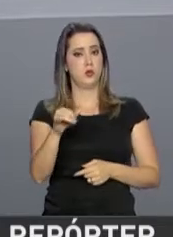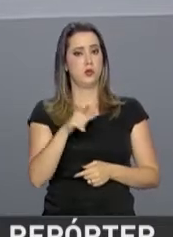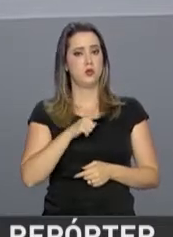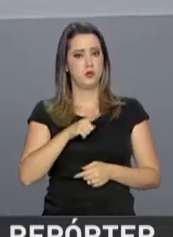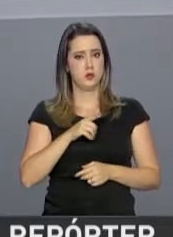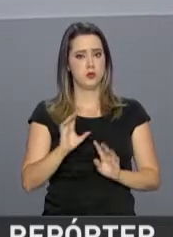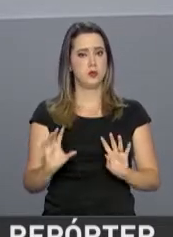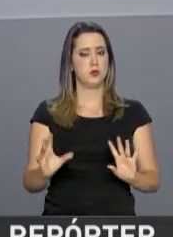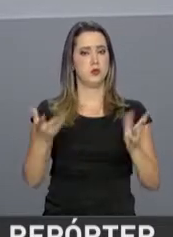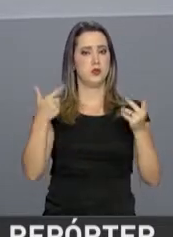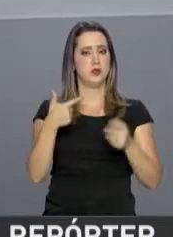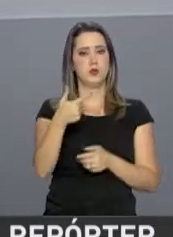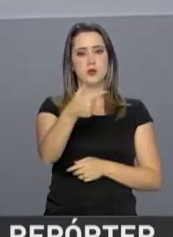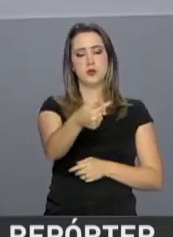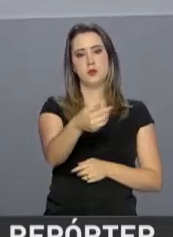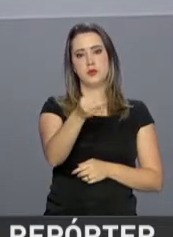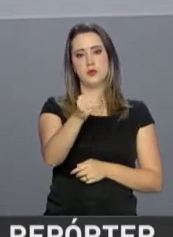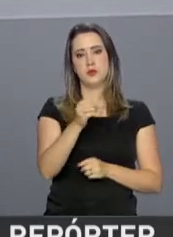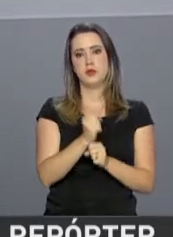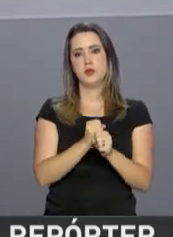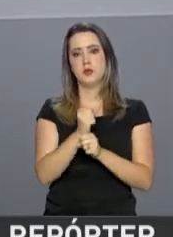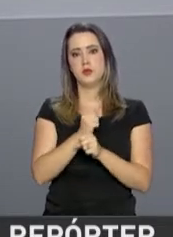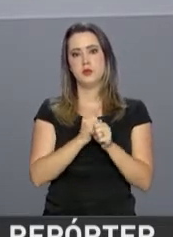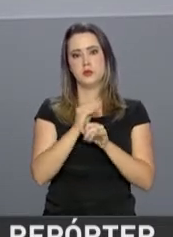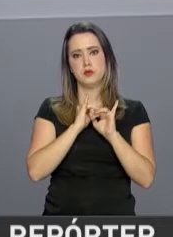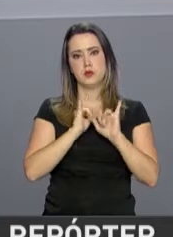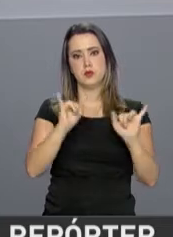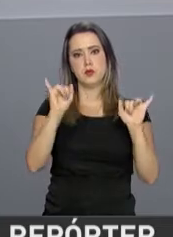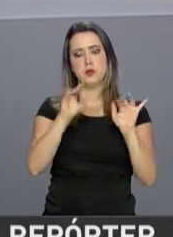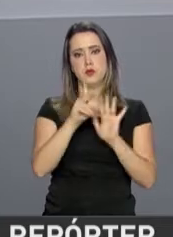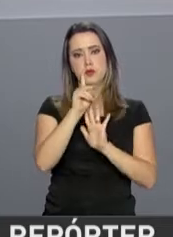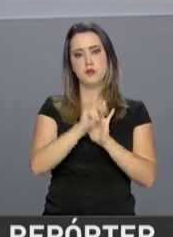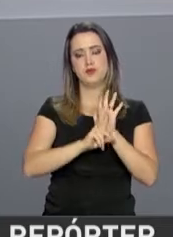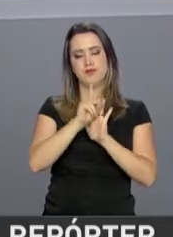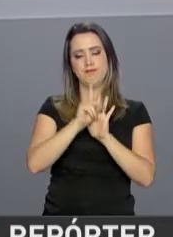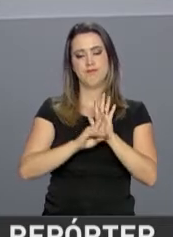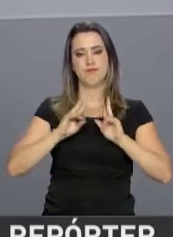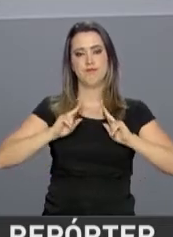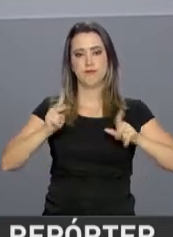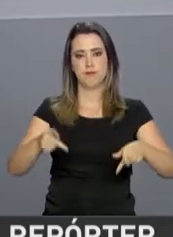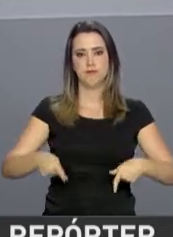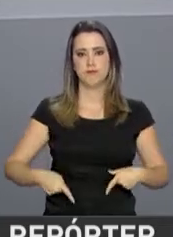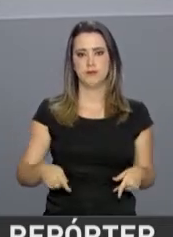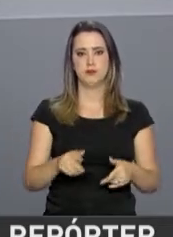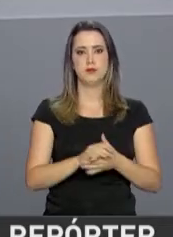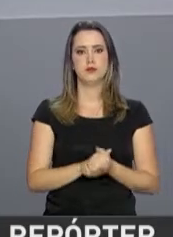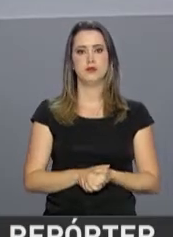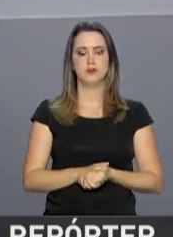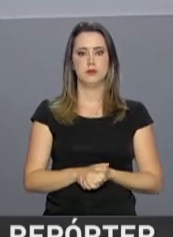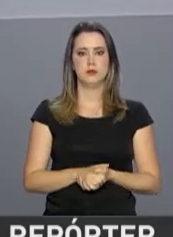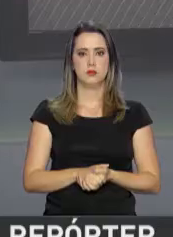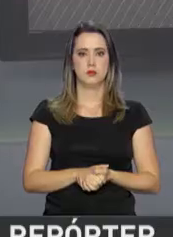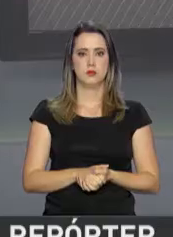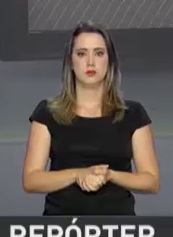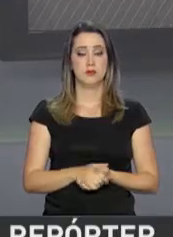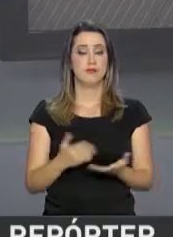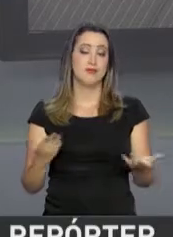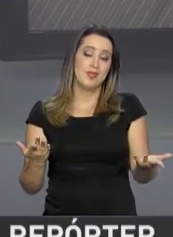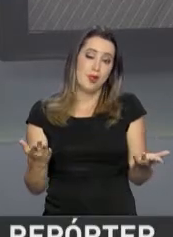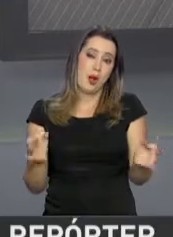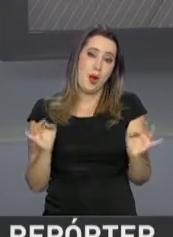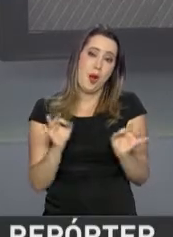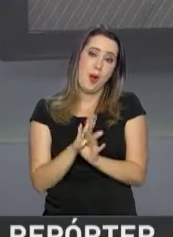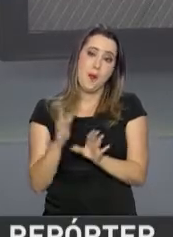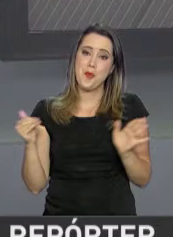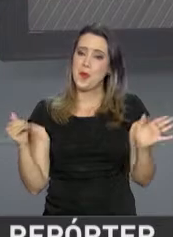data haverá a comemoração pelos 70 anos da declaração universal dos direitos humanos ea gente